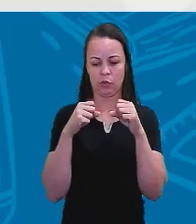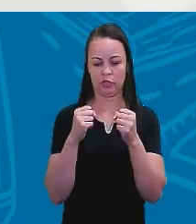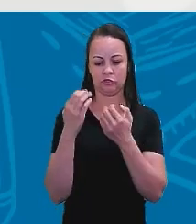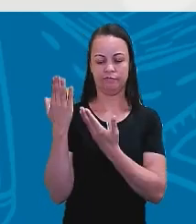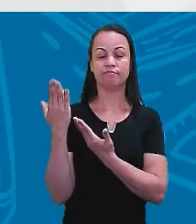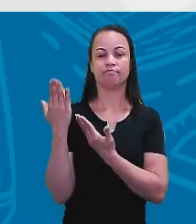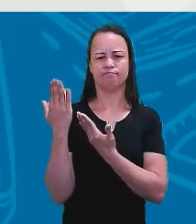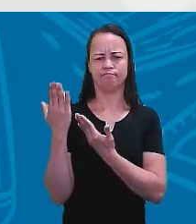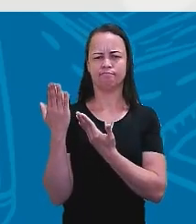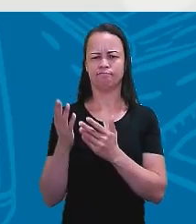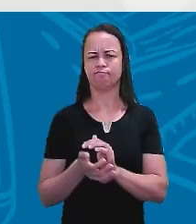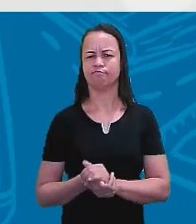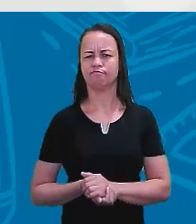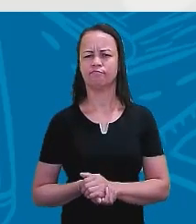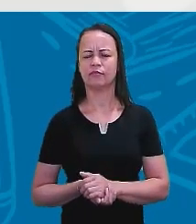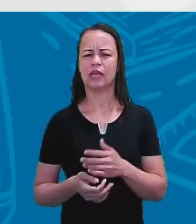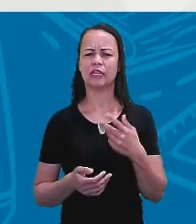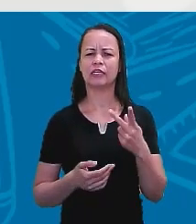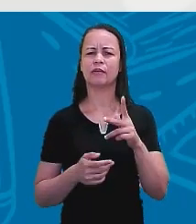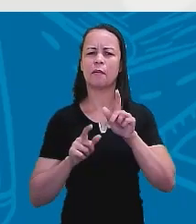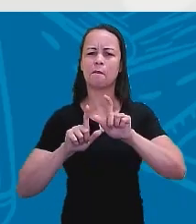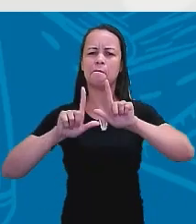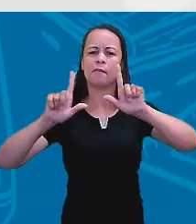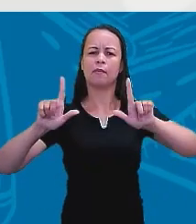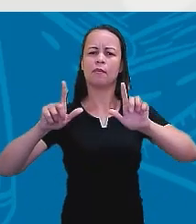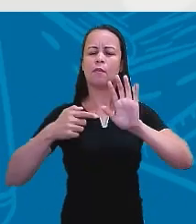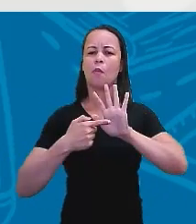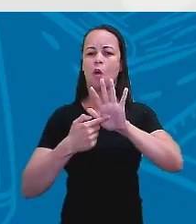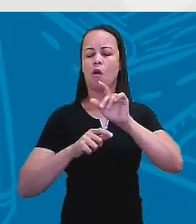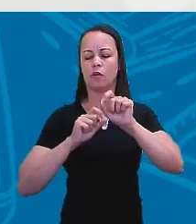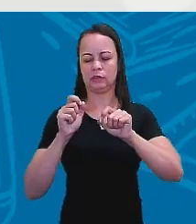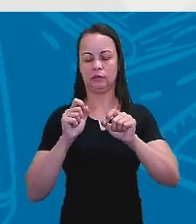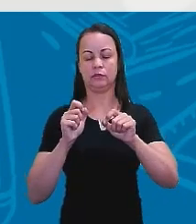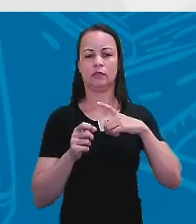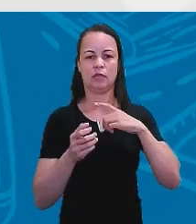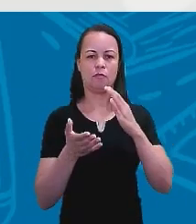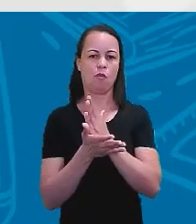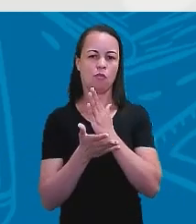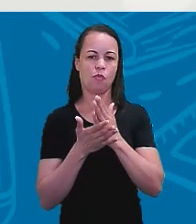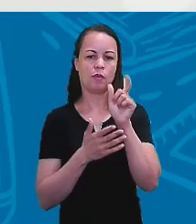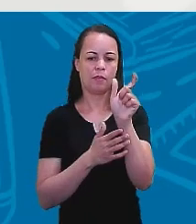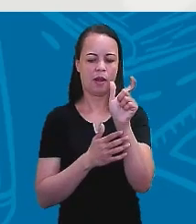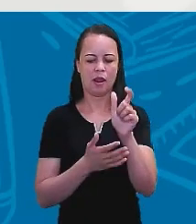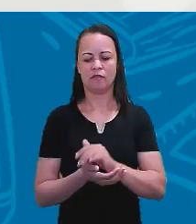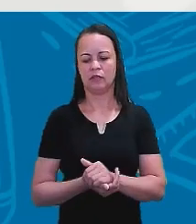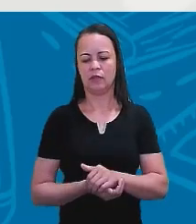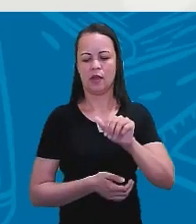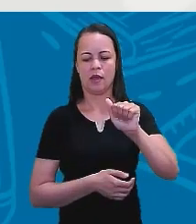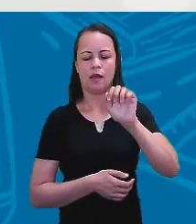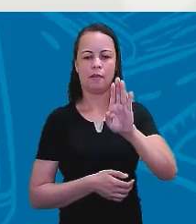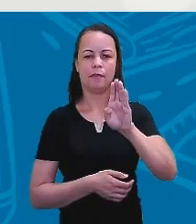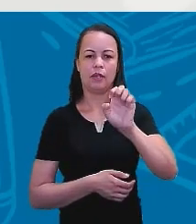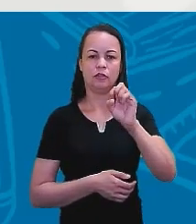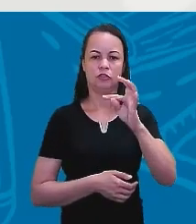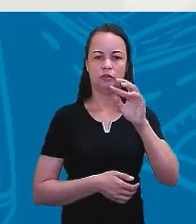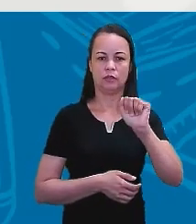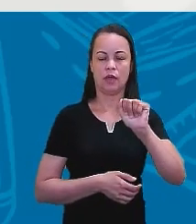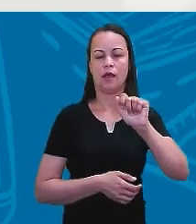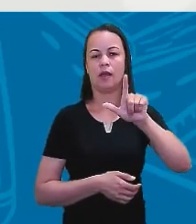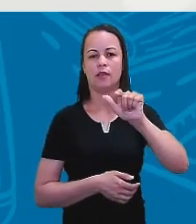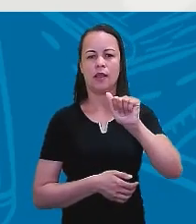capa. Essa capa, o que é que nos sugere? Temos aí algumas palavras, ó. Abestalhado,